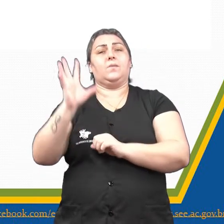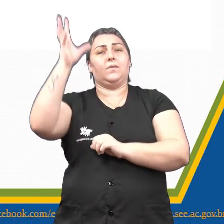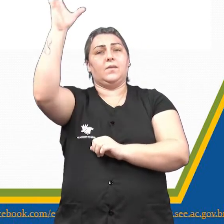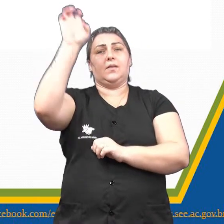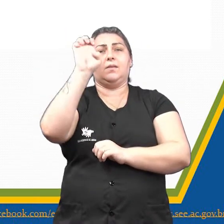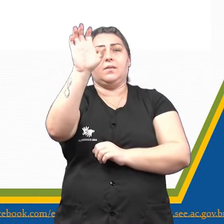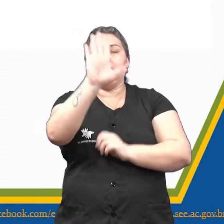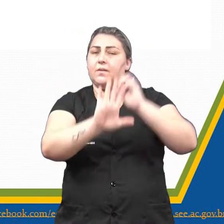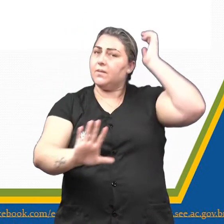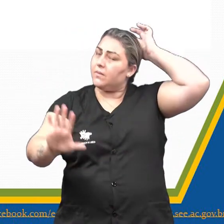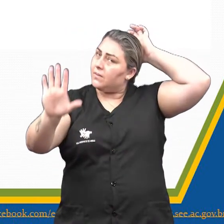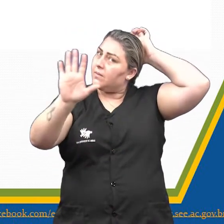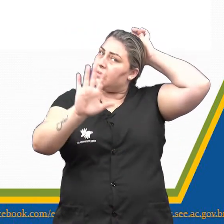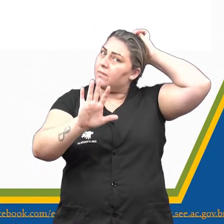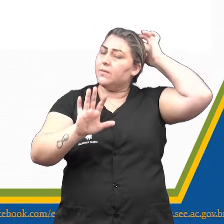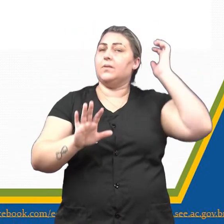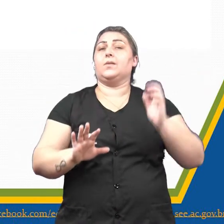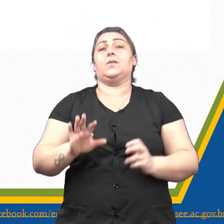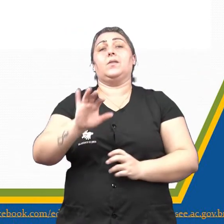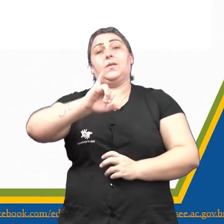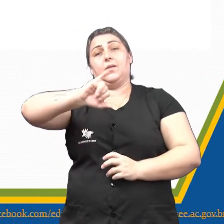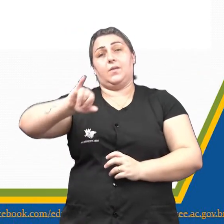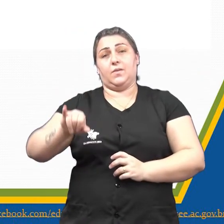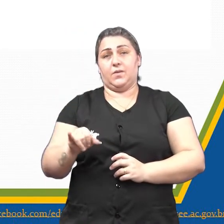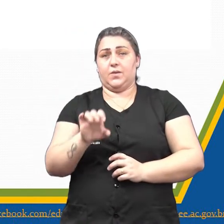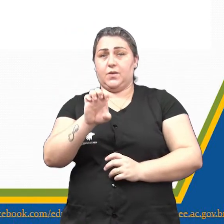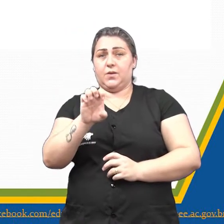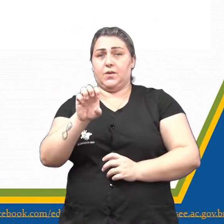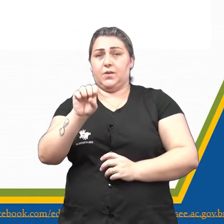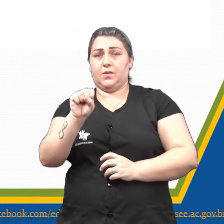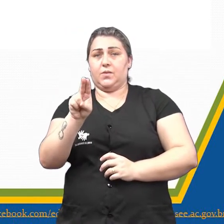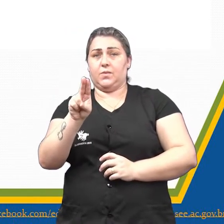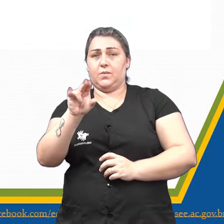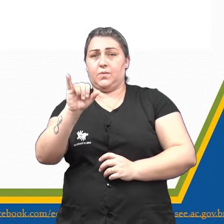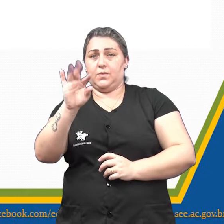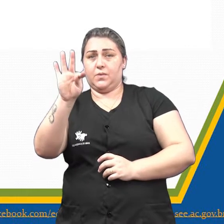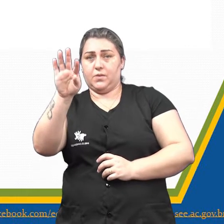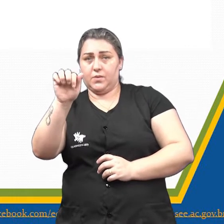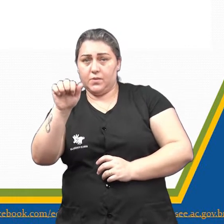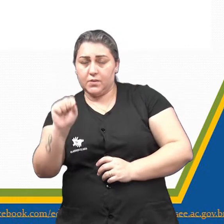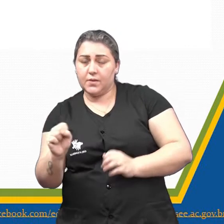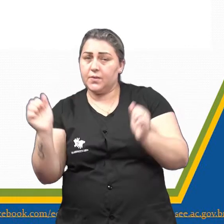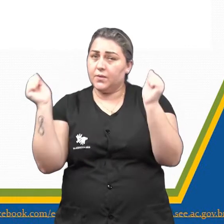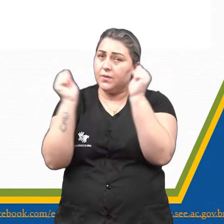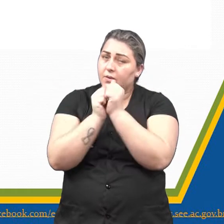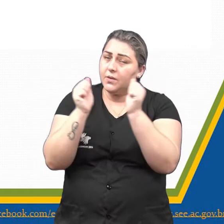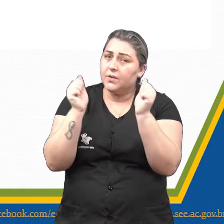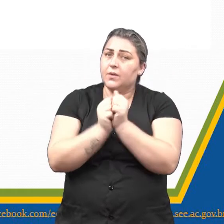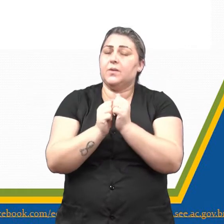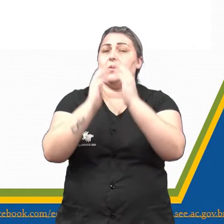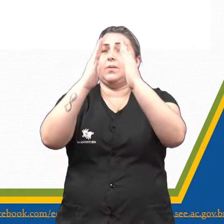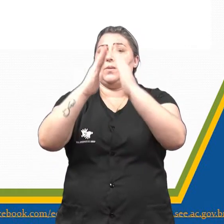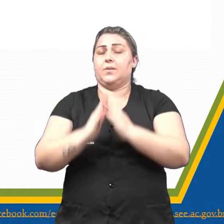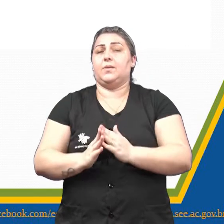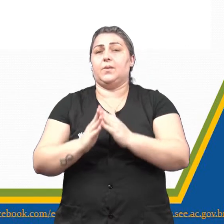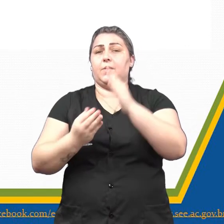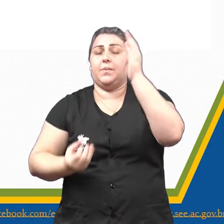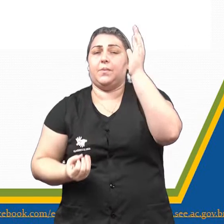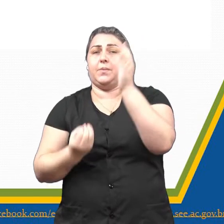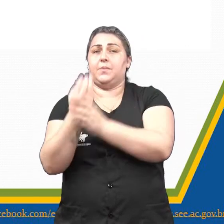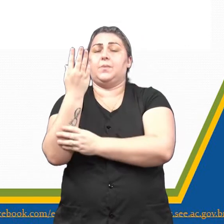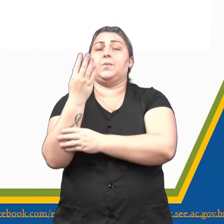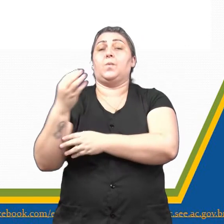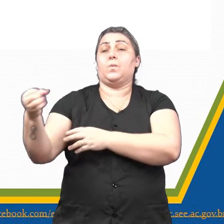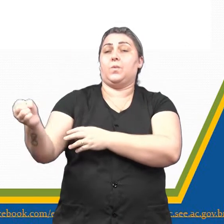na Europa, os jesuítas, eles também empreendiam junto, né, os colonizadores, descobrir